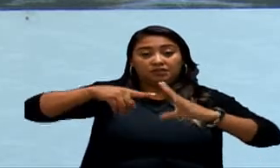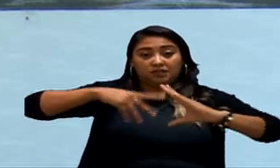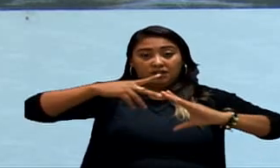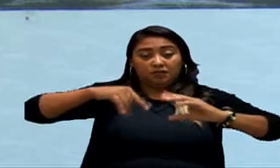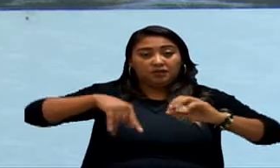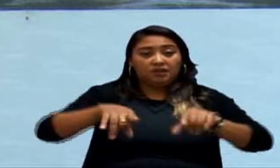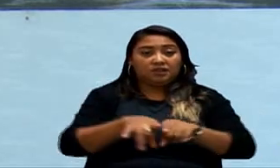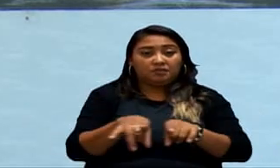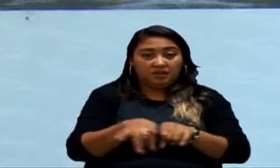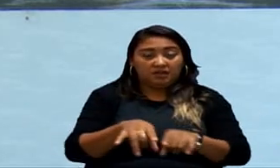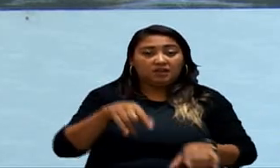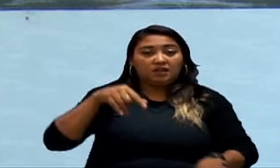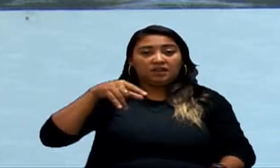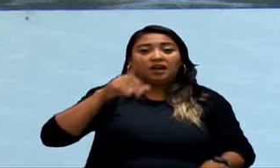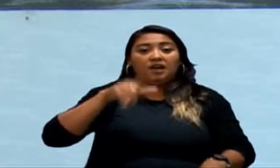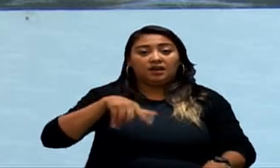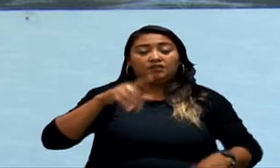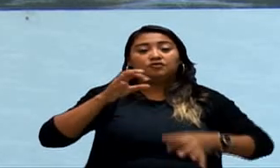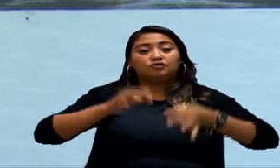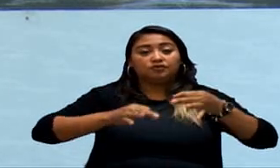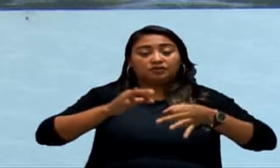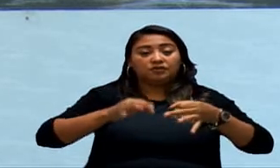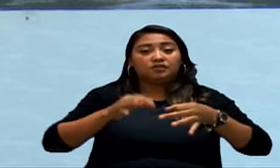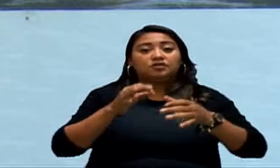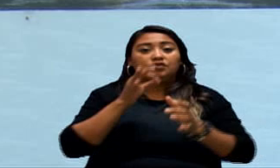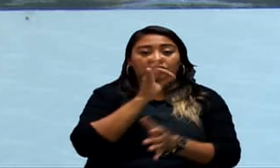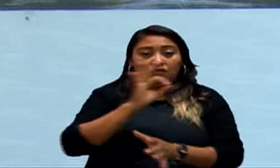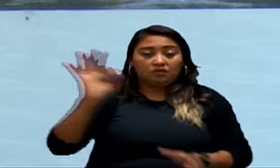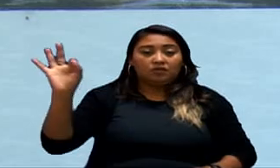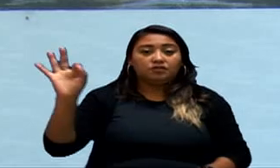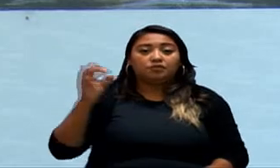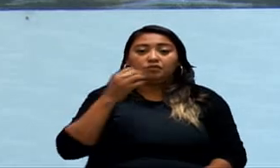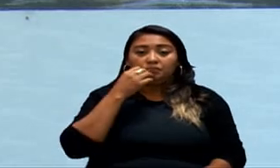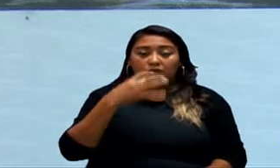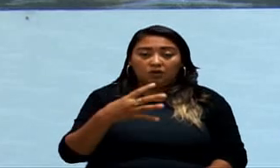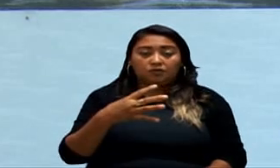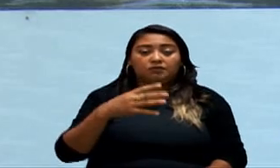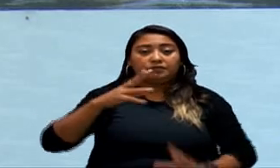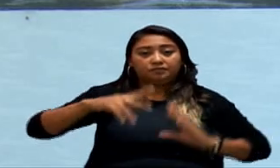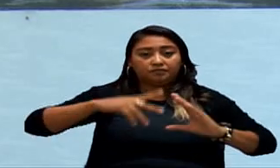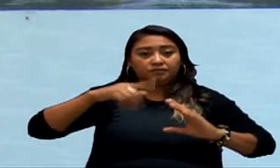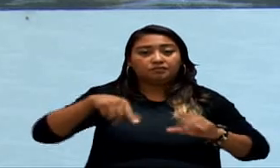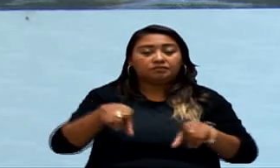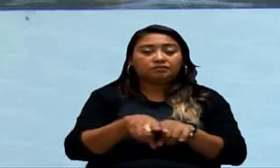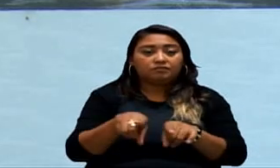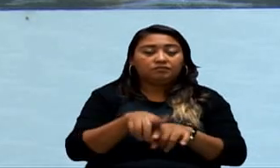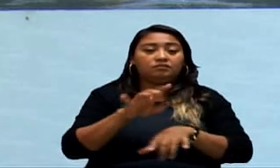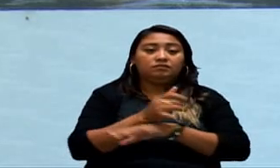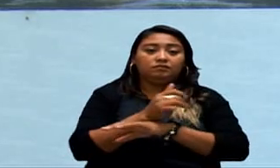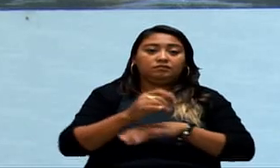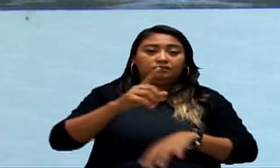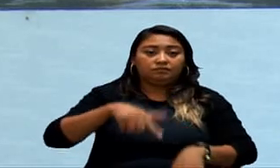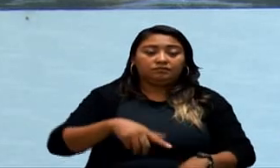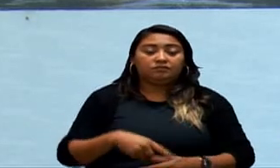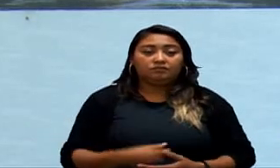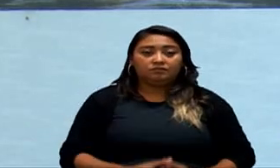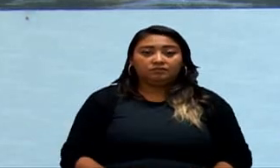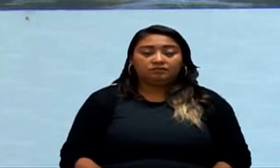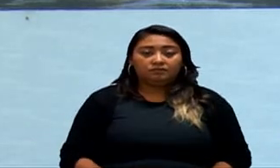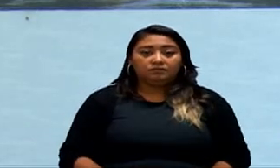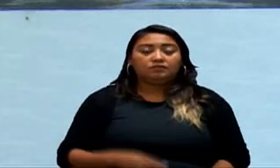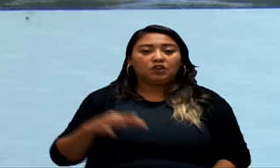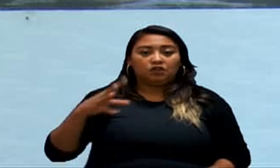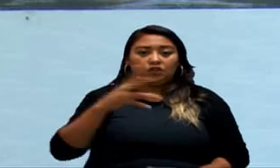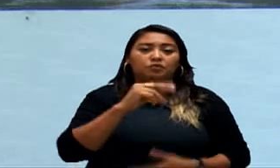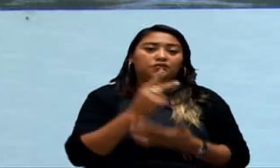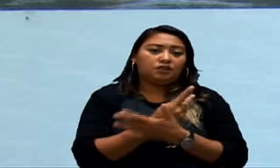Câmara Municipal, que é um jurídico excepcionalmente bom, como a Câmara é, a estrutura da Câmara é, erra também. E todo